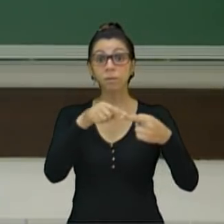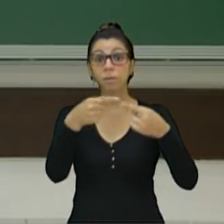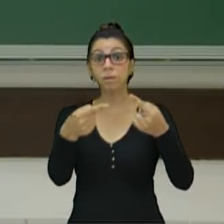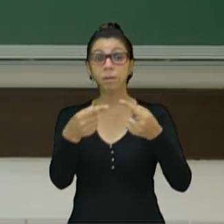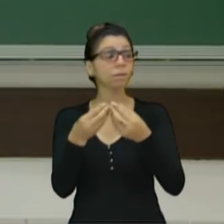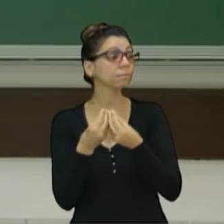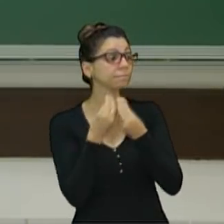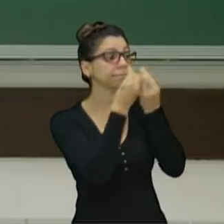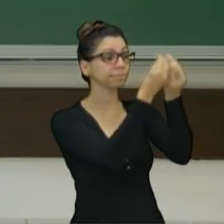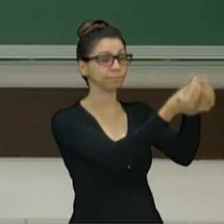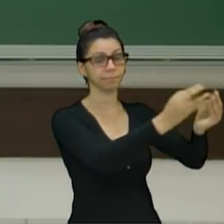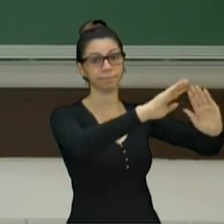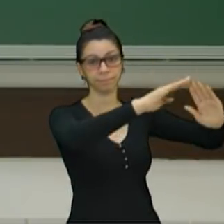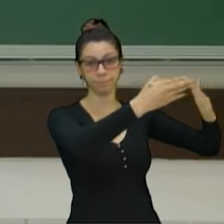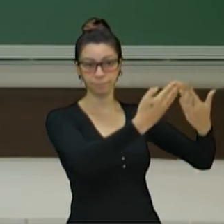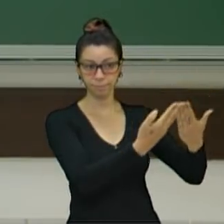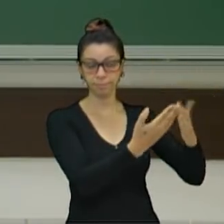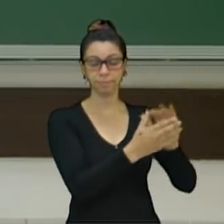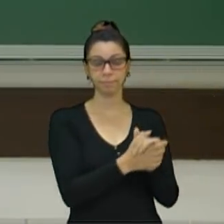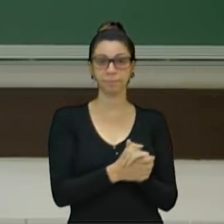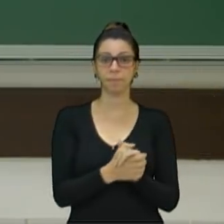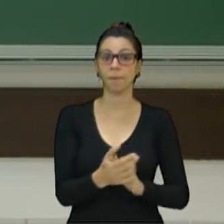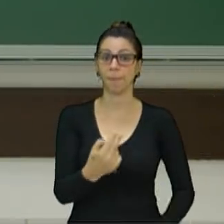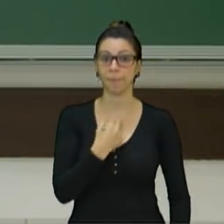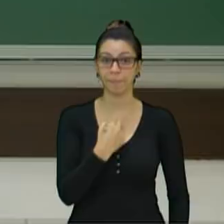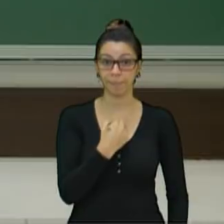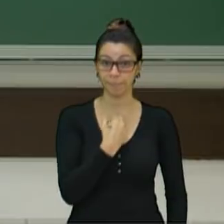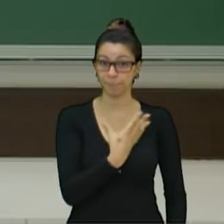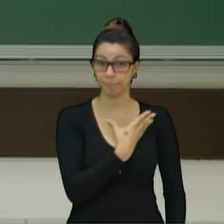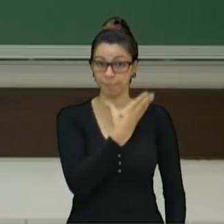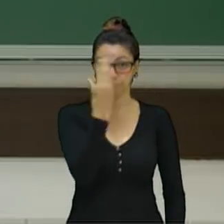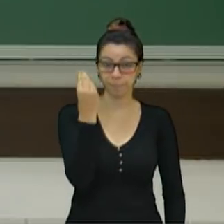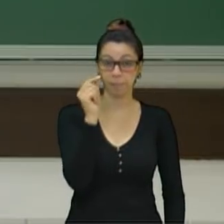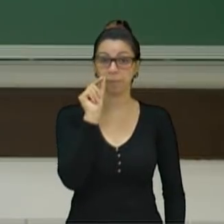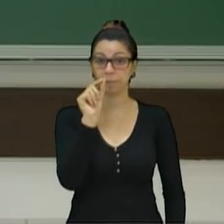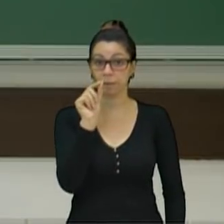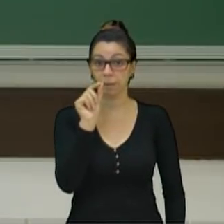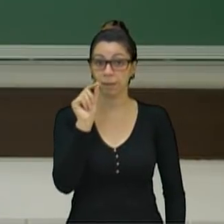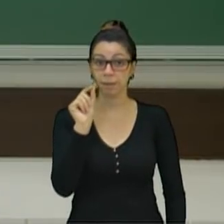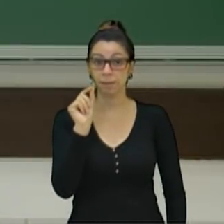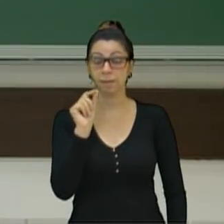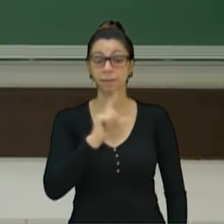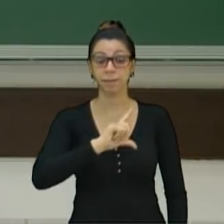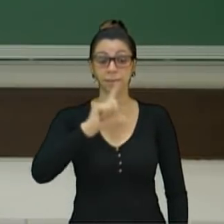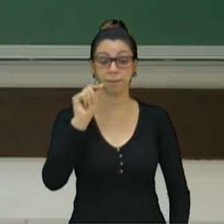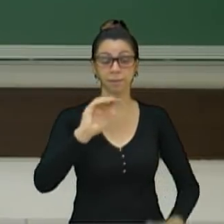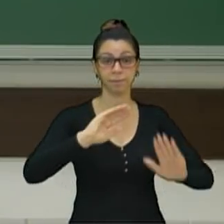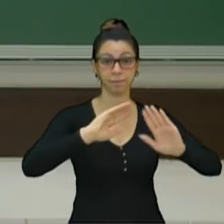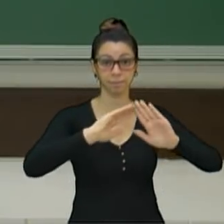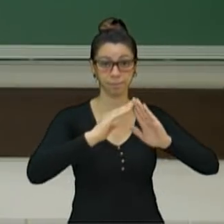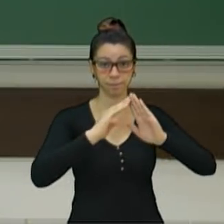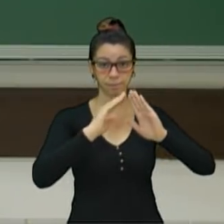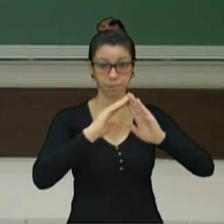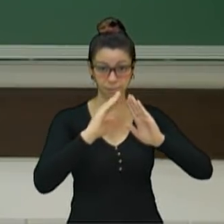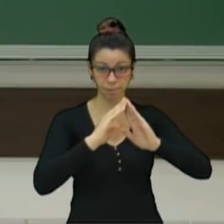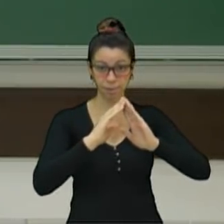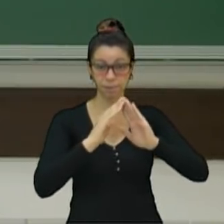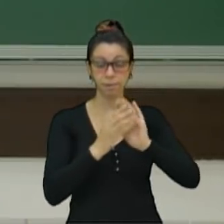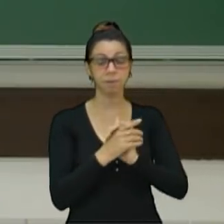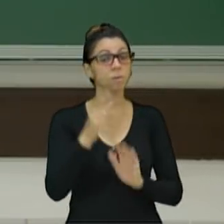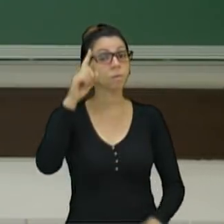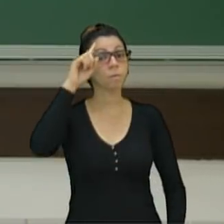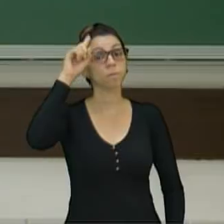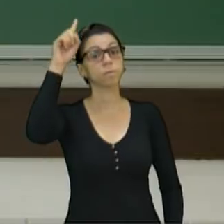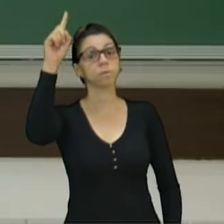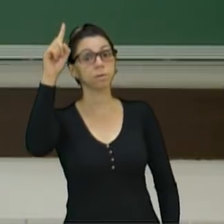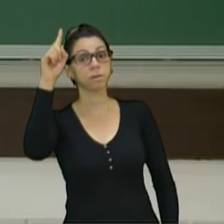a sua escola. Então, veja bem, não pode sair de casa. Veja que dia que a escola está fornecendo este kit e que dia